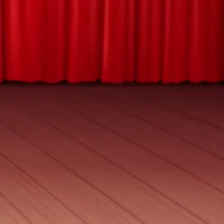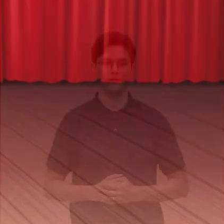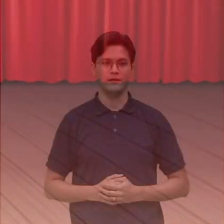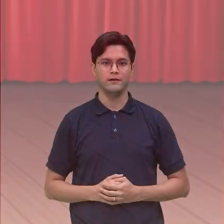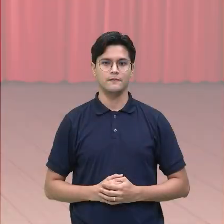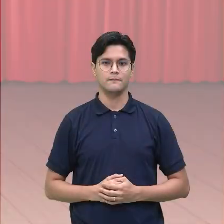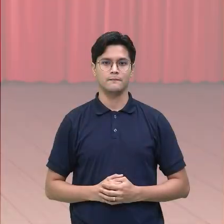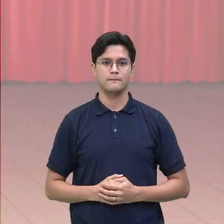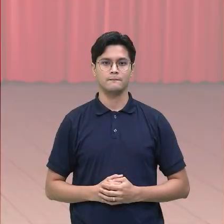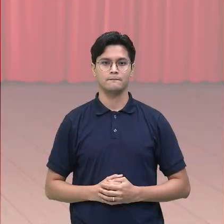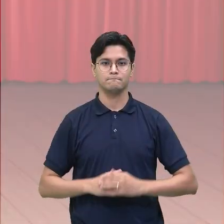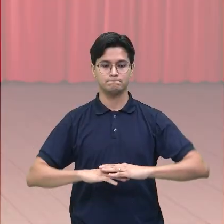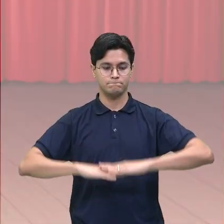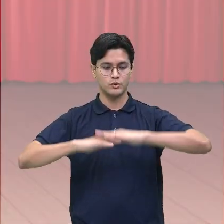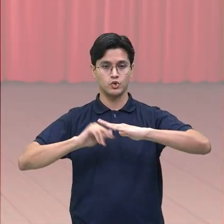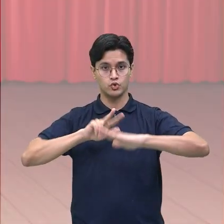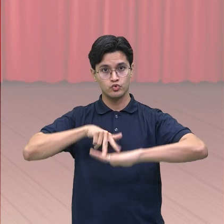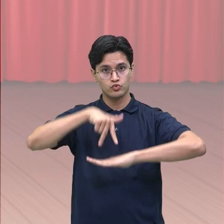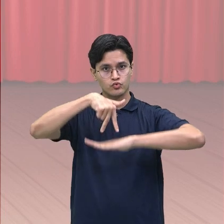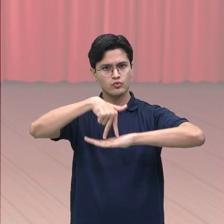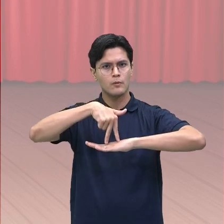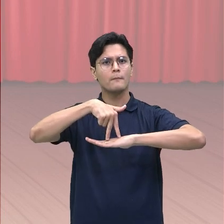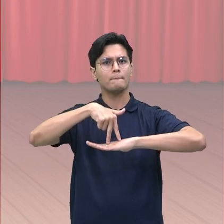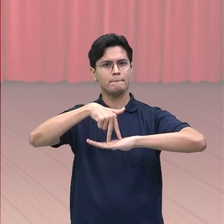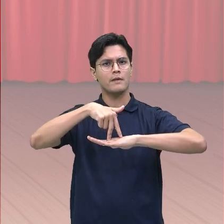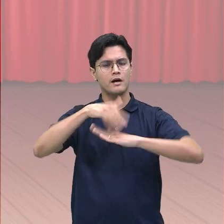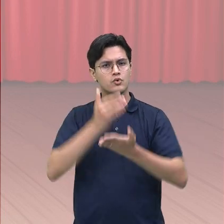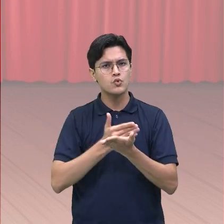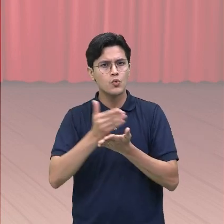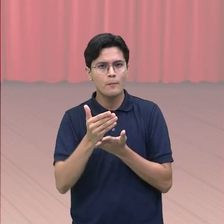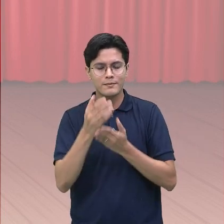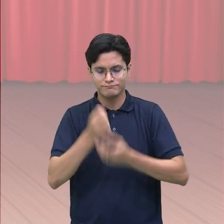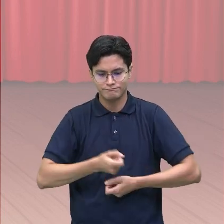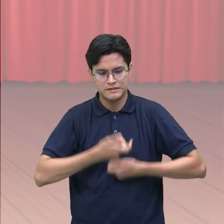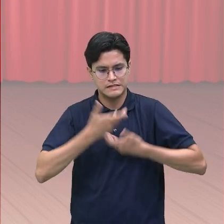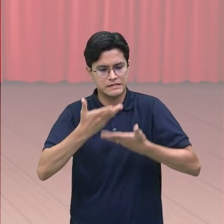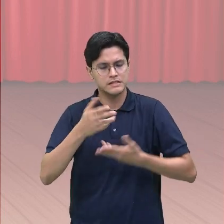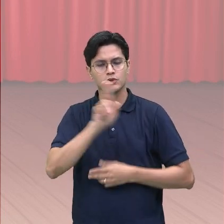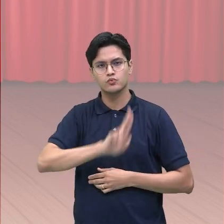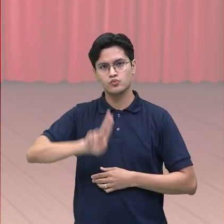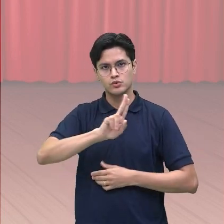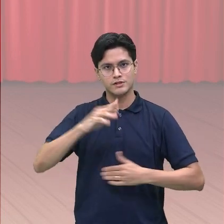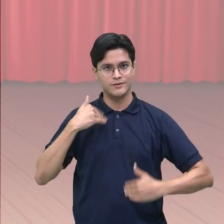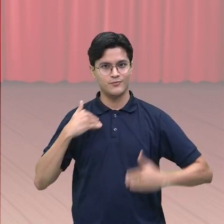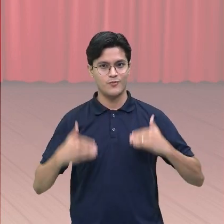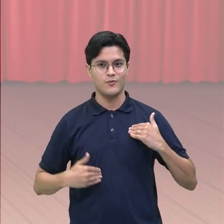No palco, tudo começa com o corpo.